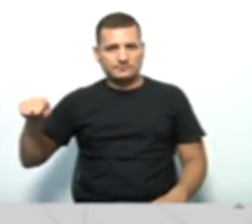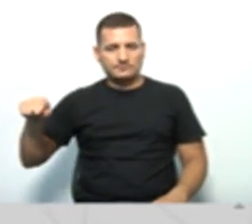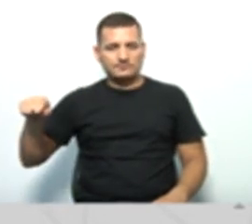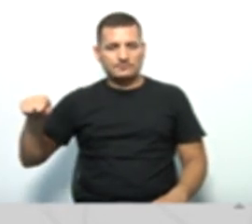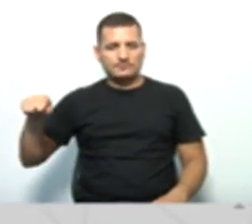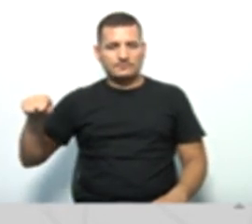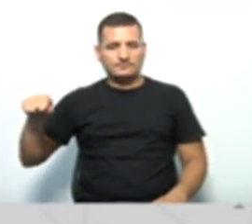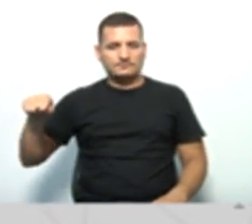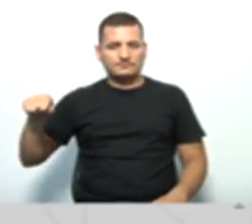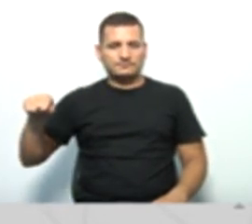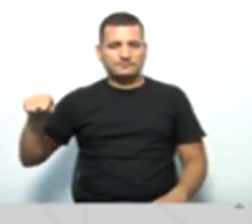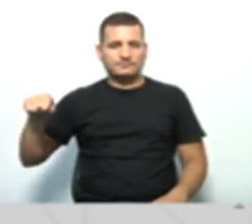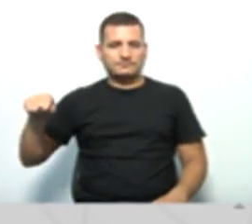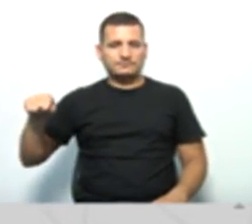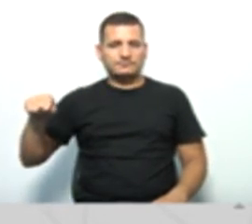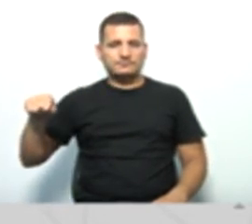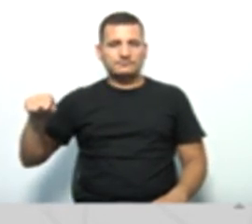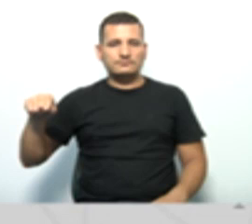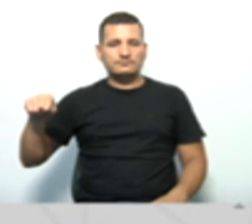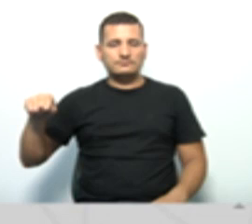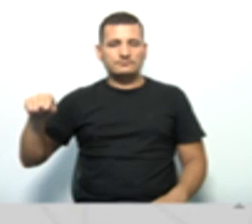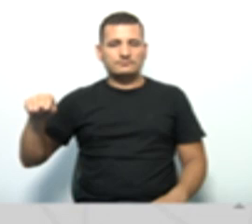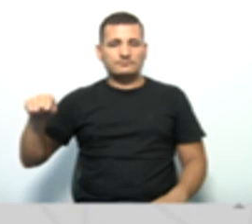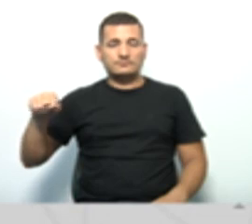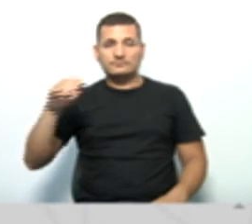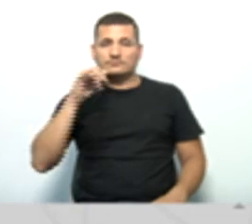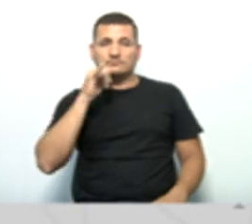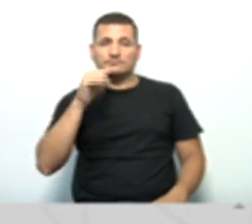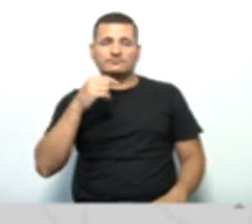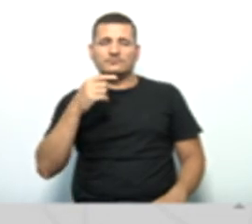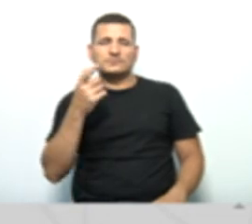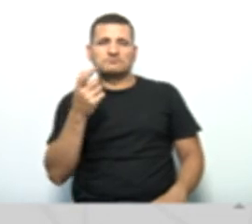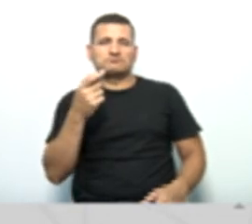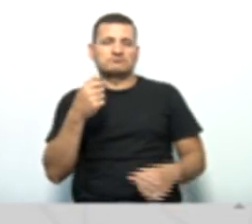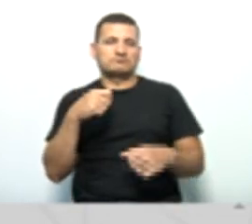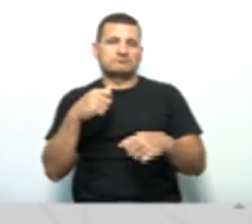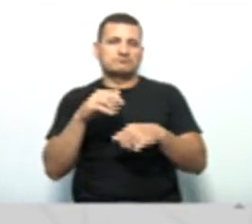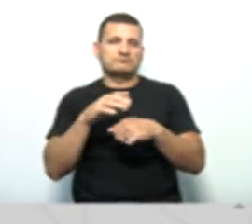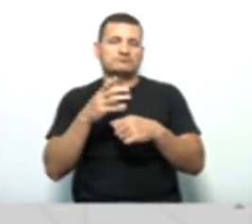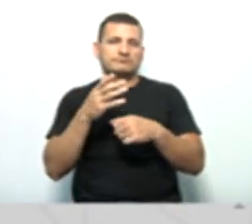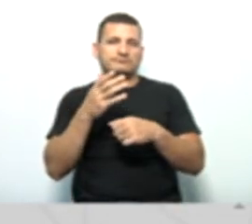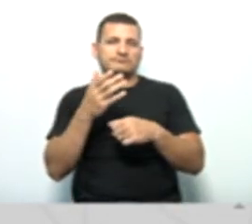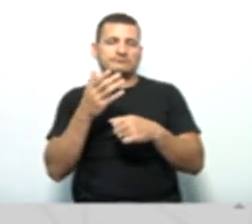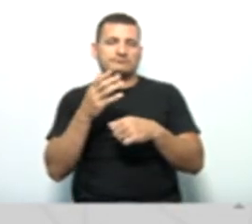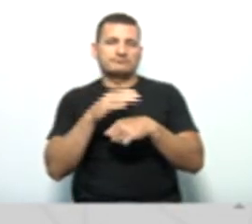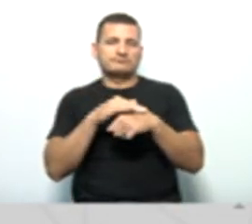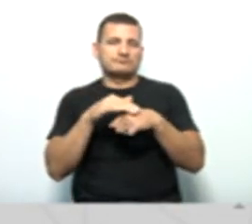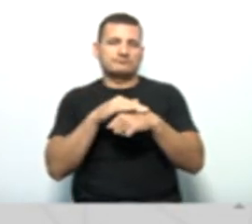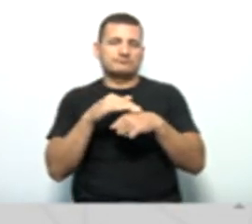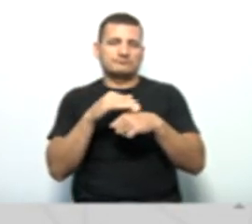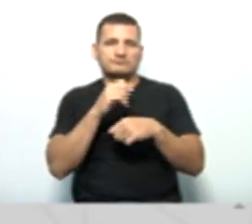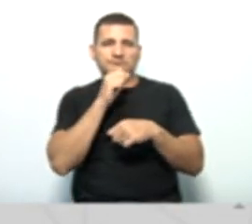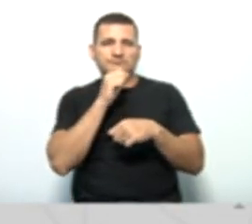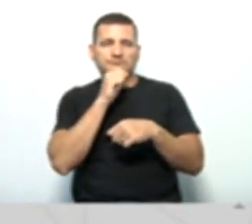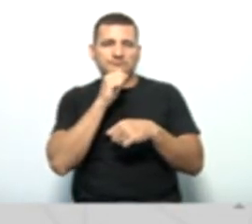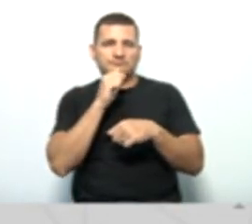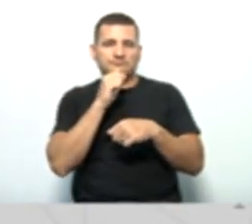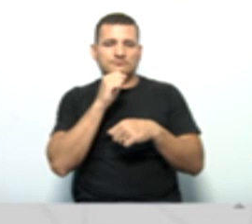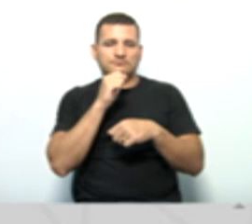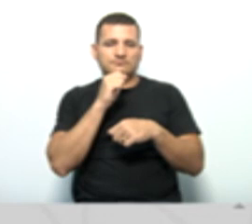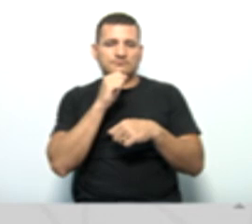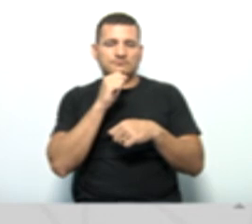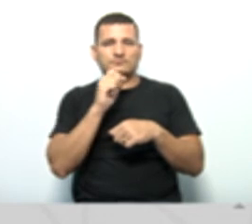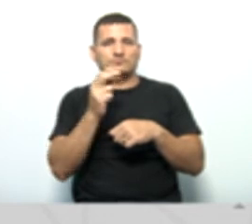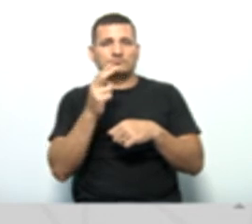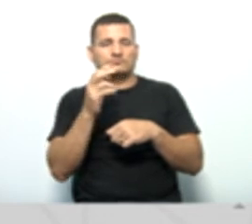mim chegar para falar com, digamos assim, com meu avô, aliás, o meu sobrinho falar